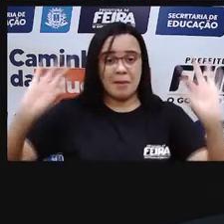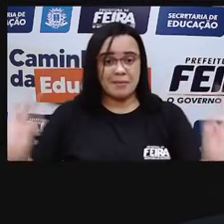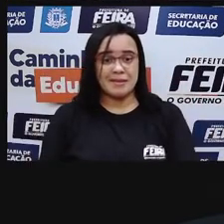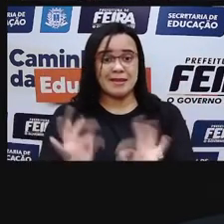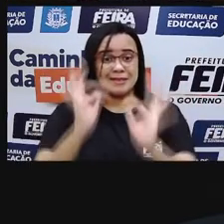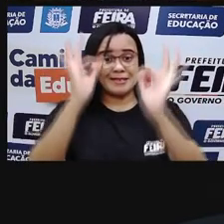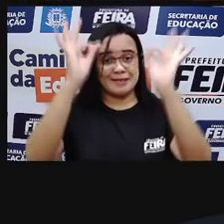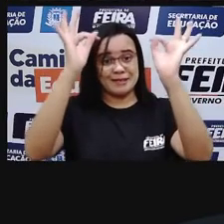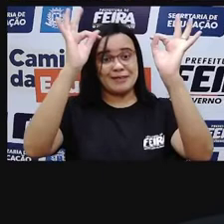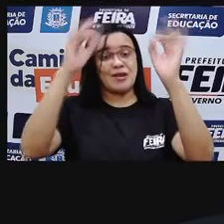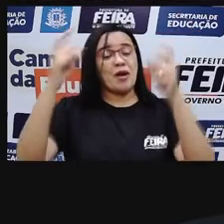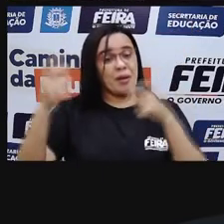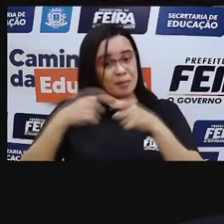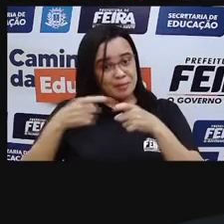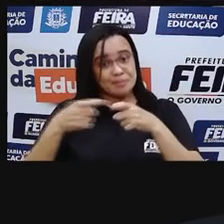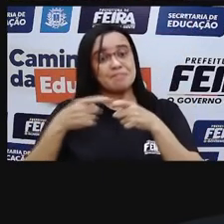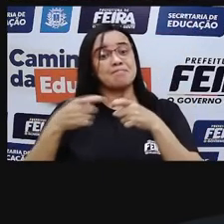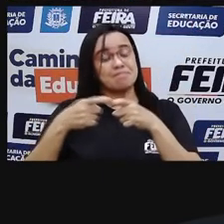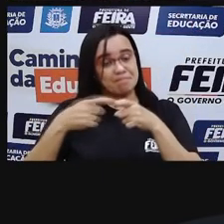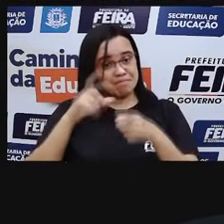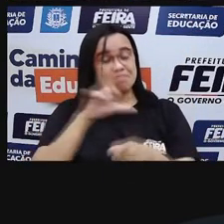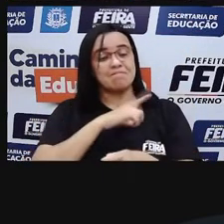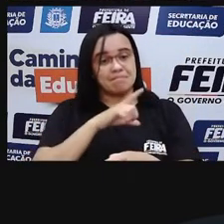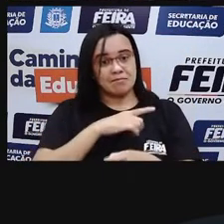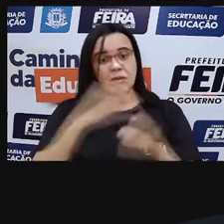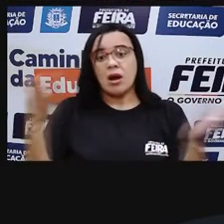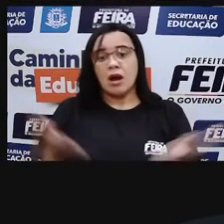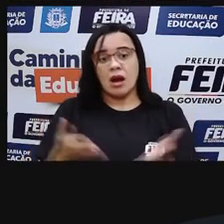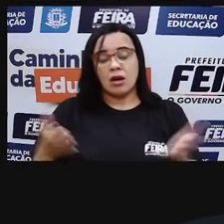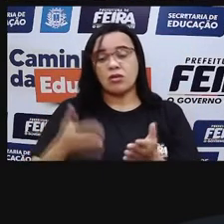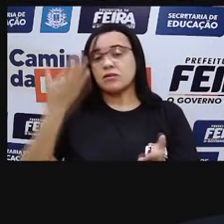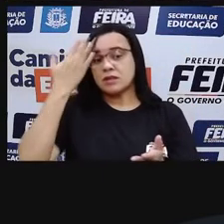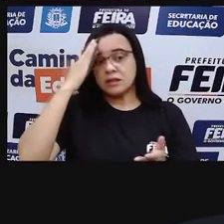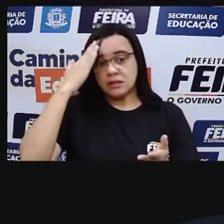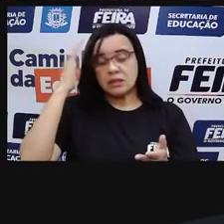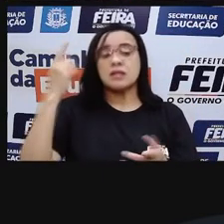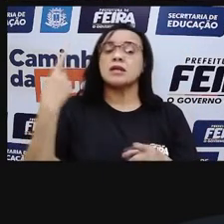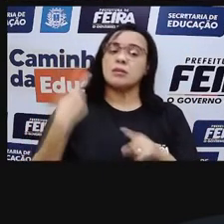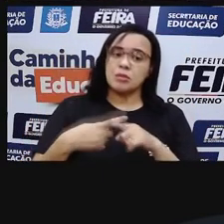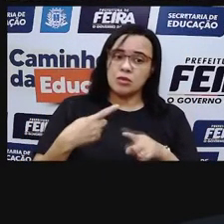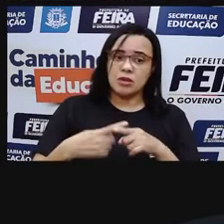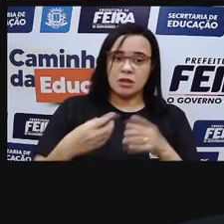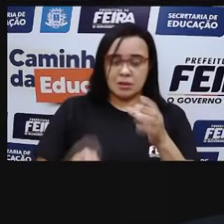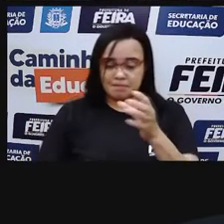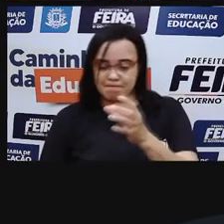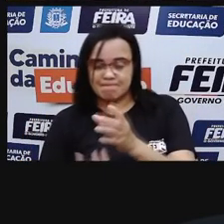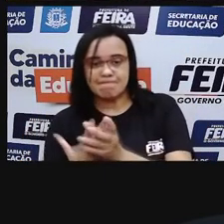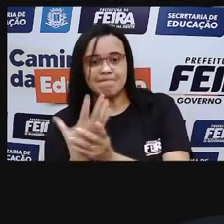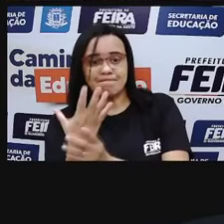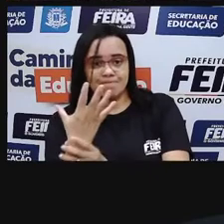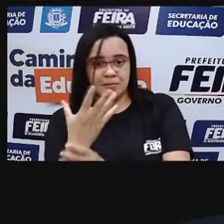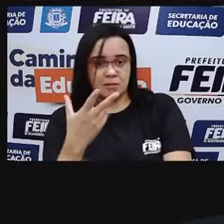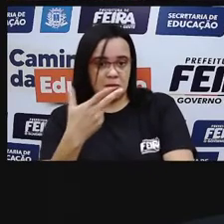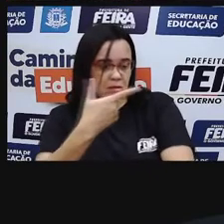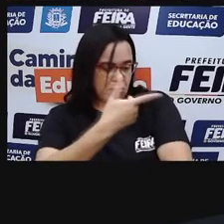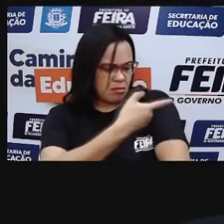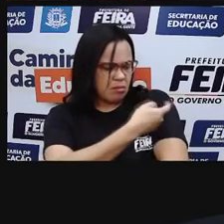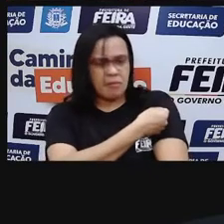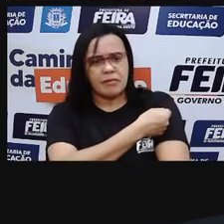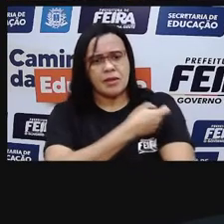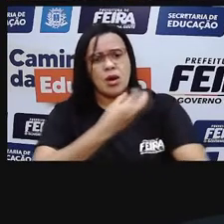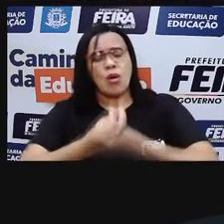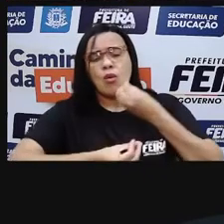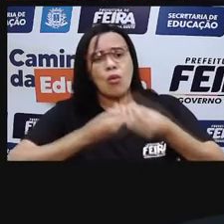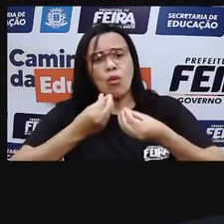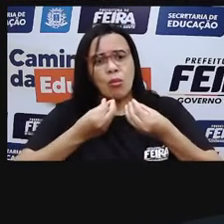É. E a gente vai entender por que agora. O surgimento da vacina provavelmente veio da China, por uma